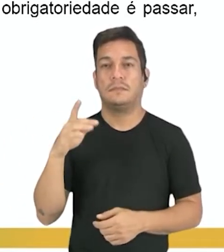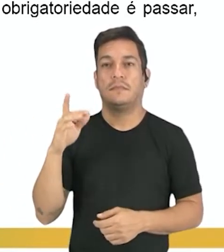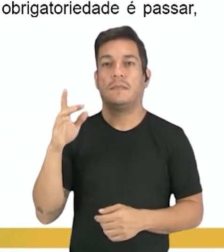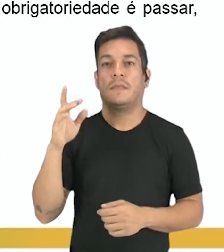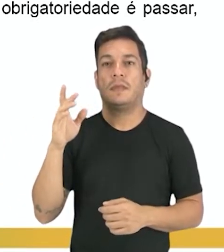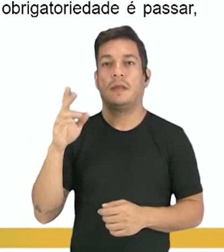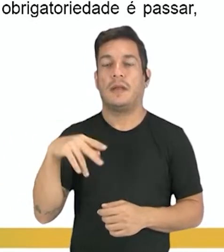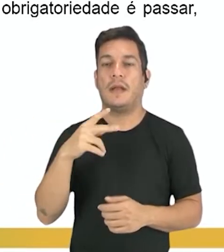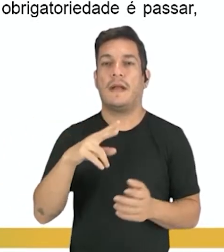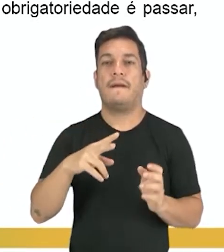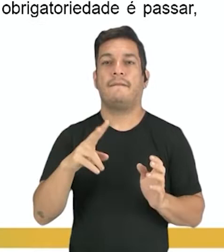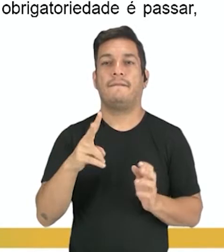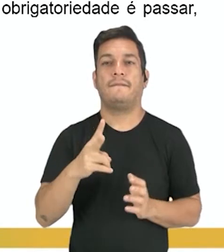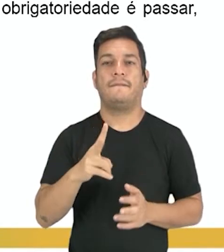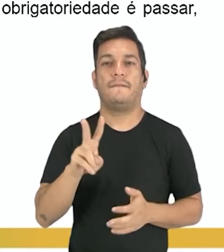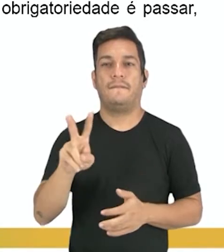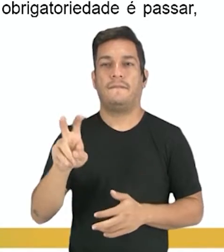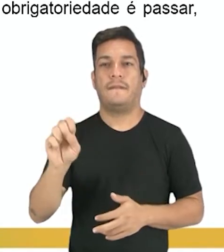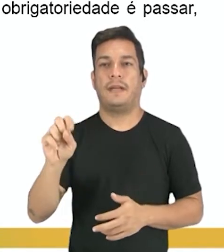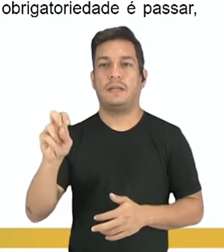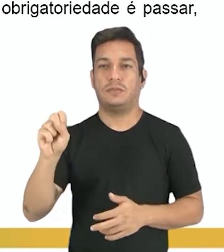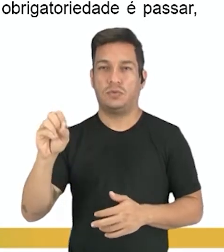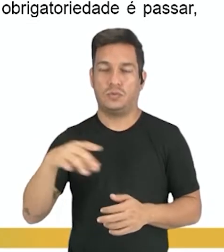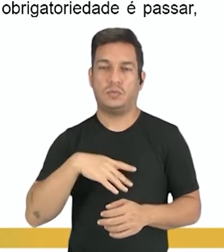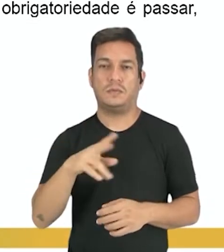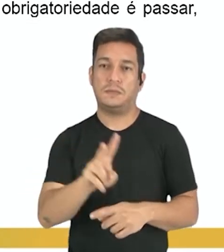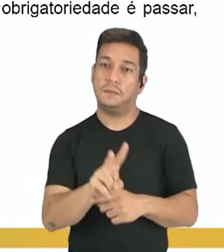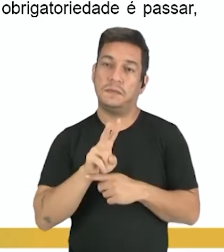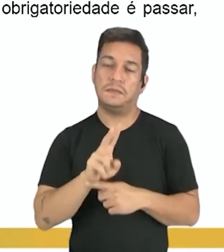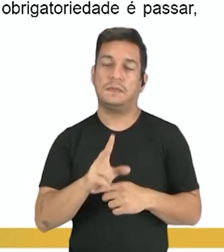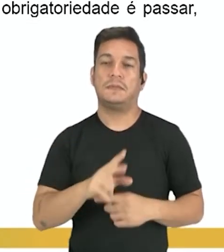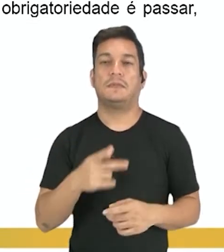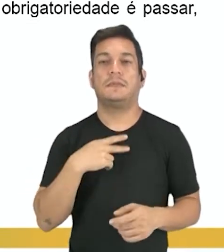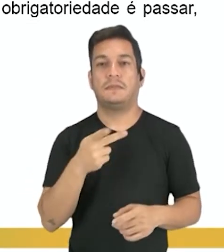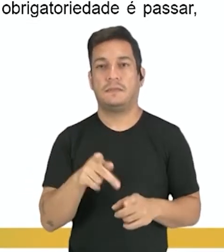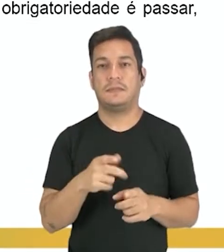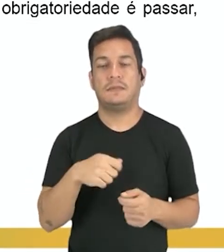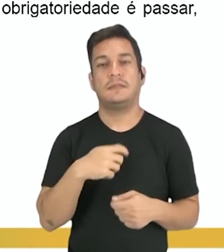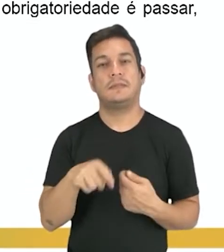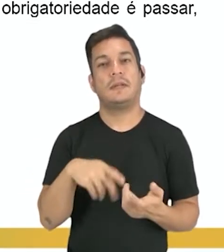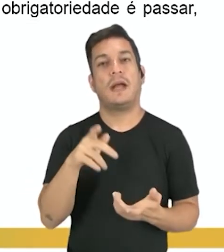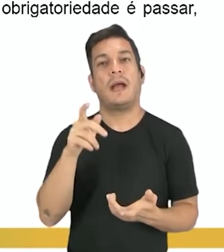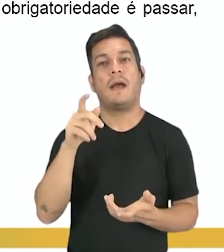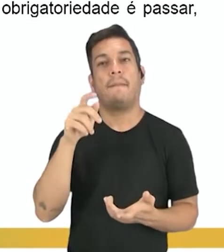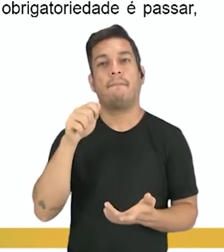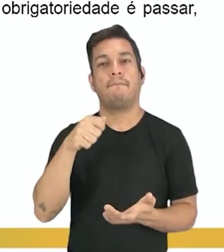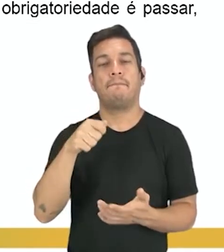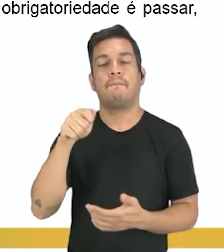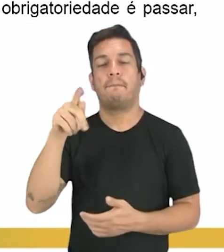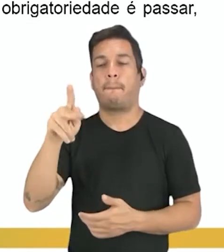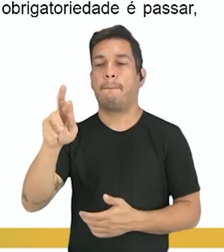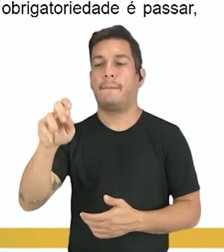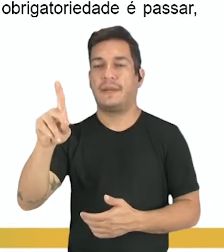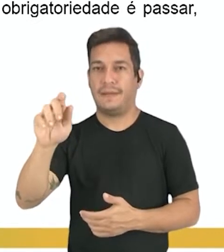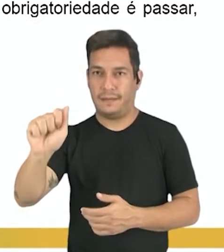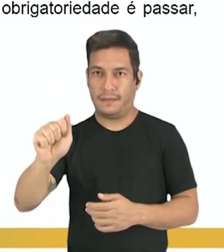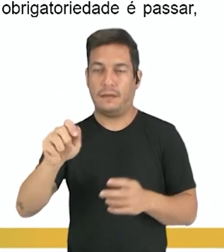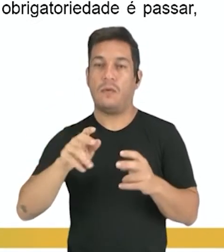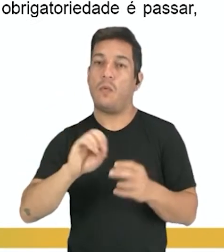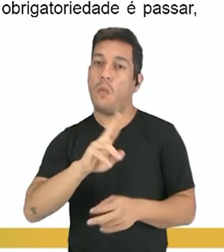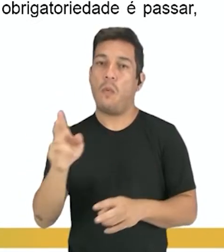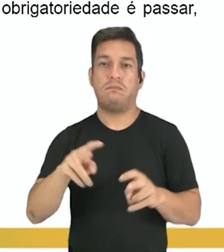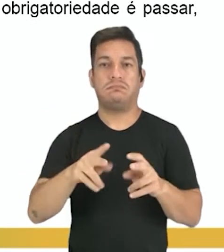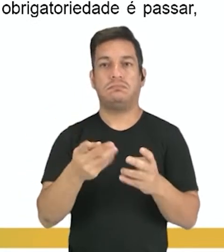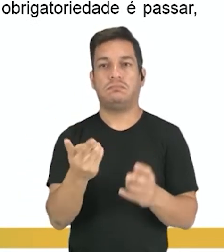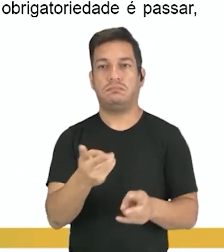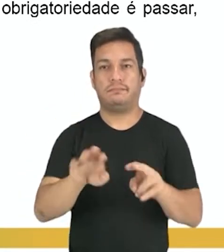versos improvisados né caso contrário será vaiado E terá que pagar uma prenda ou seja o passo será desfeito